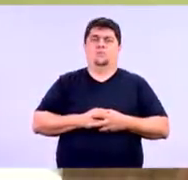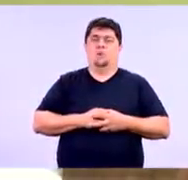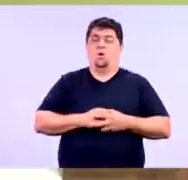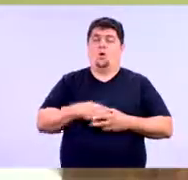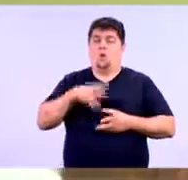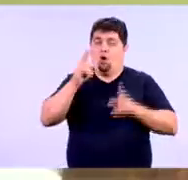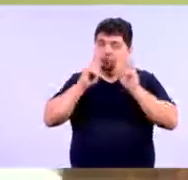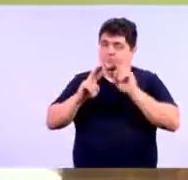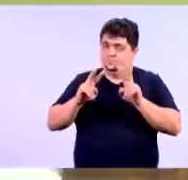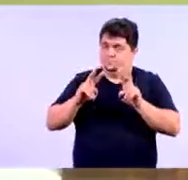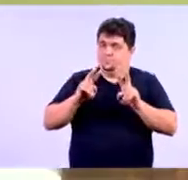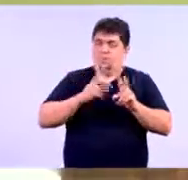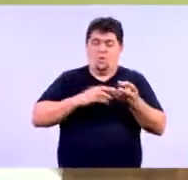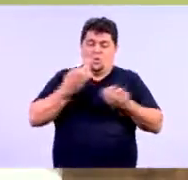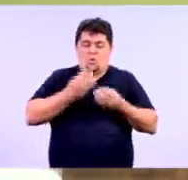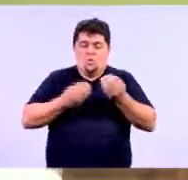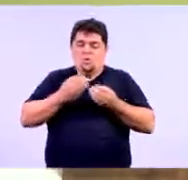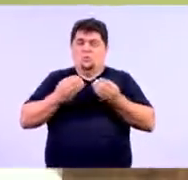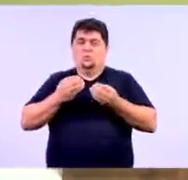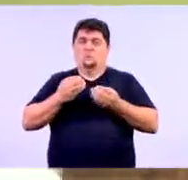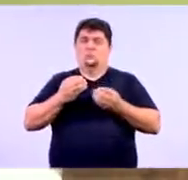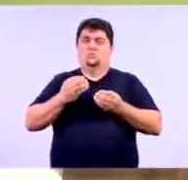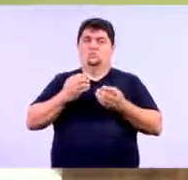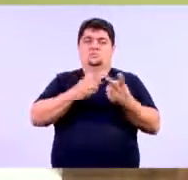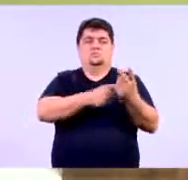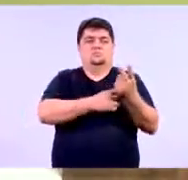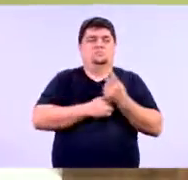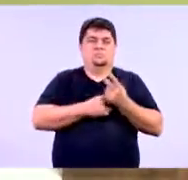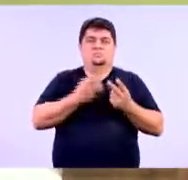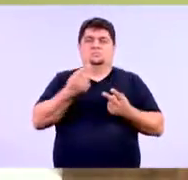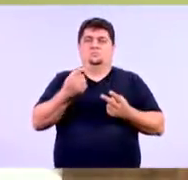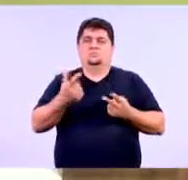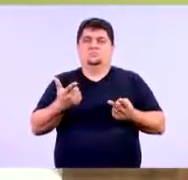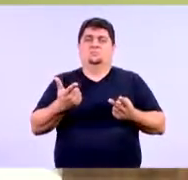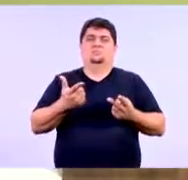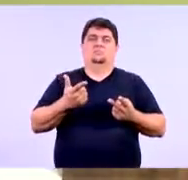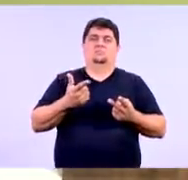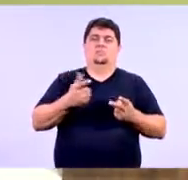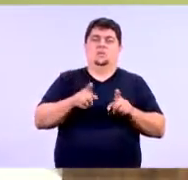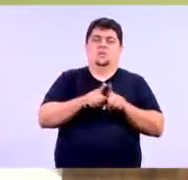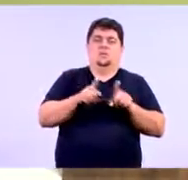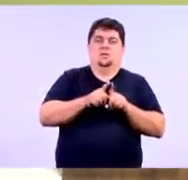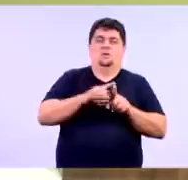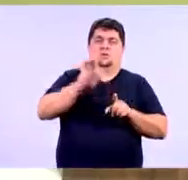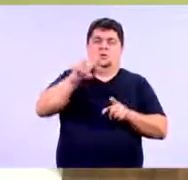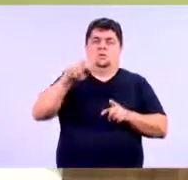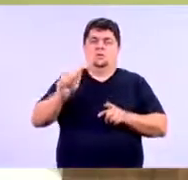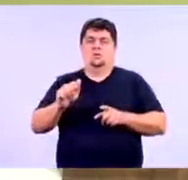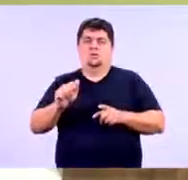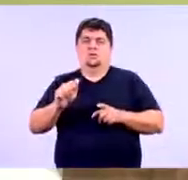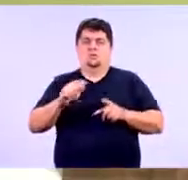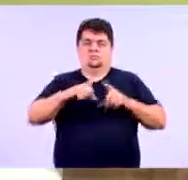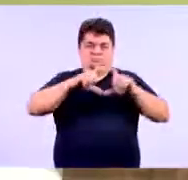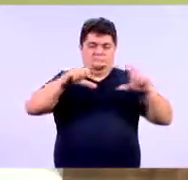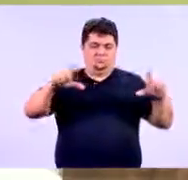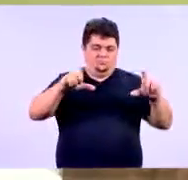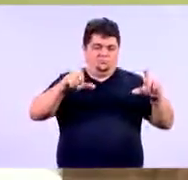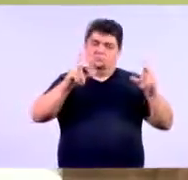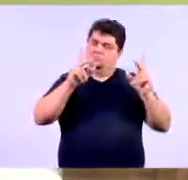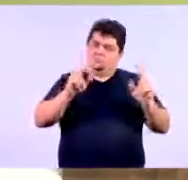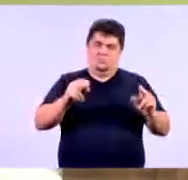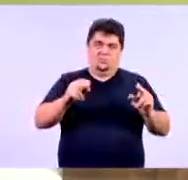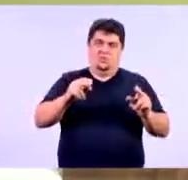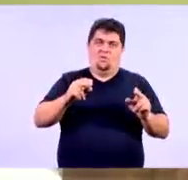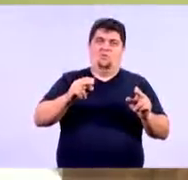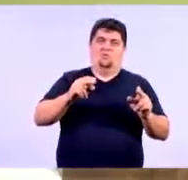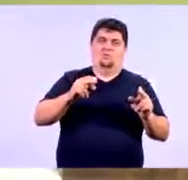bem. Como que são cobradas os empréstimos e as contribuições de melhoria? Da mesma forma, vai chegar um boleto para você pagar.